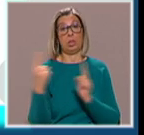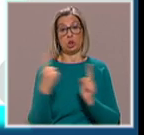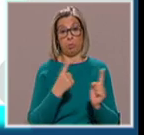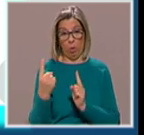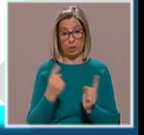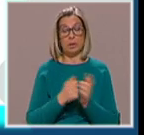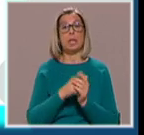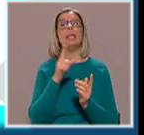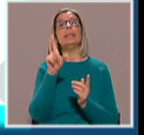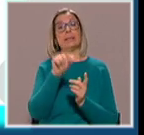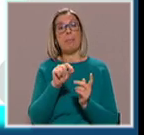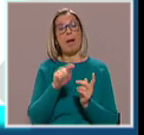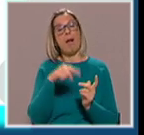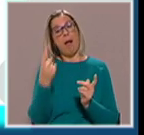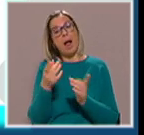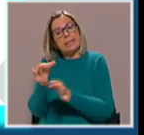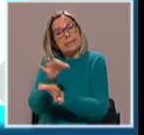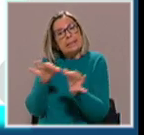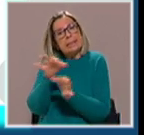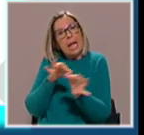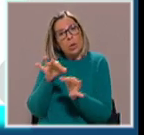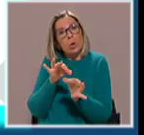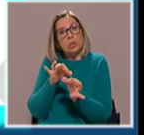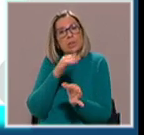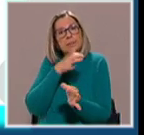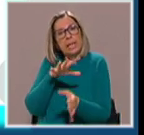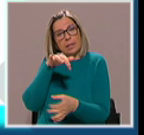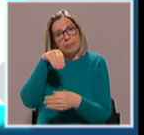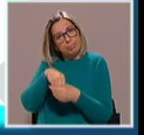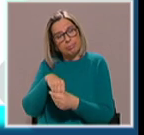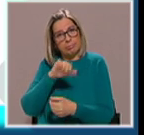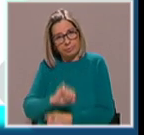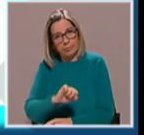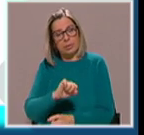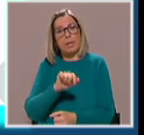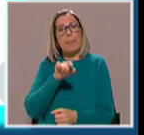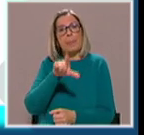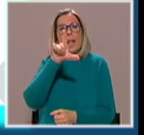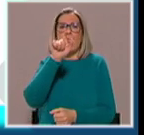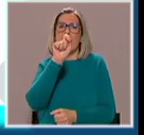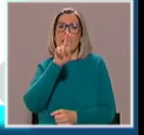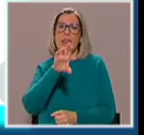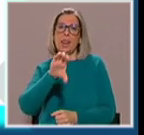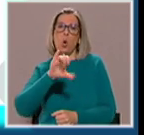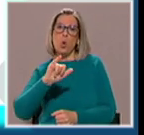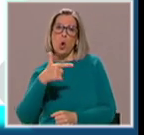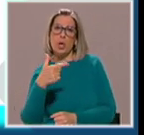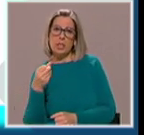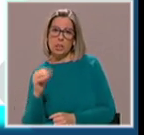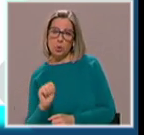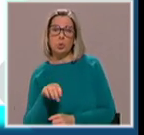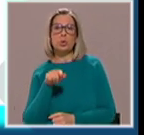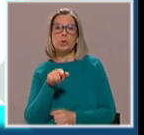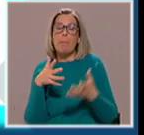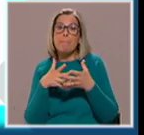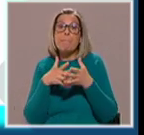produtos. E depois, para além do plasma, temos as células sanguíneas ou elementos figurados, como já referi. Os leucócitos, então, são as maiores